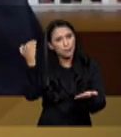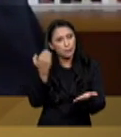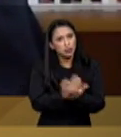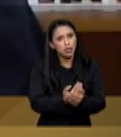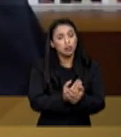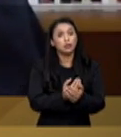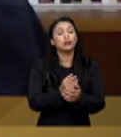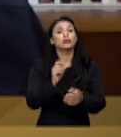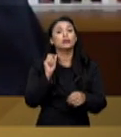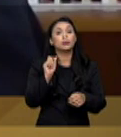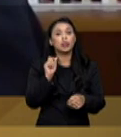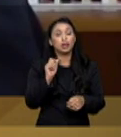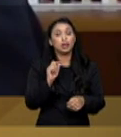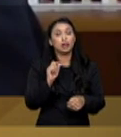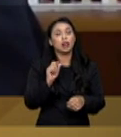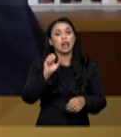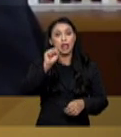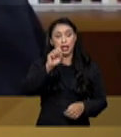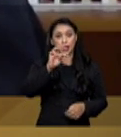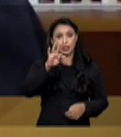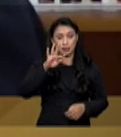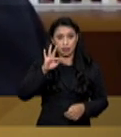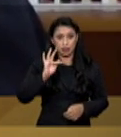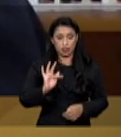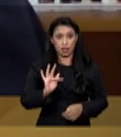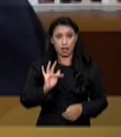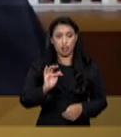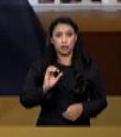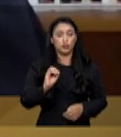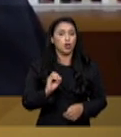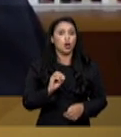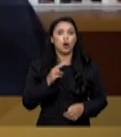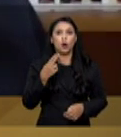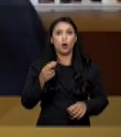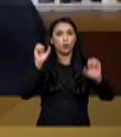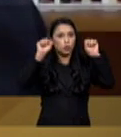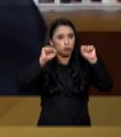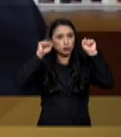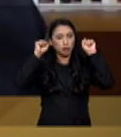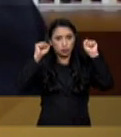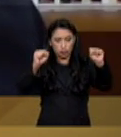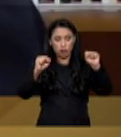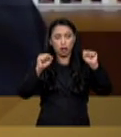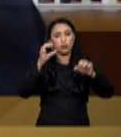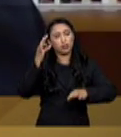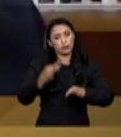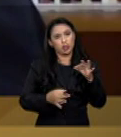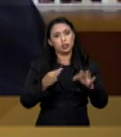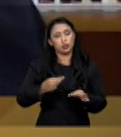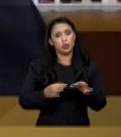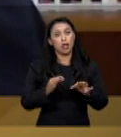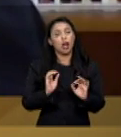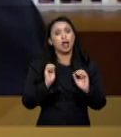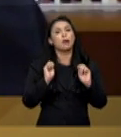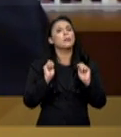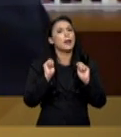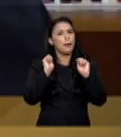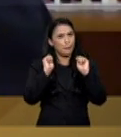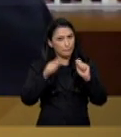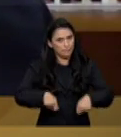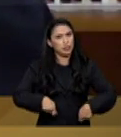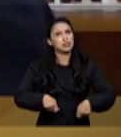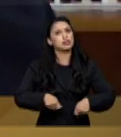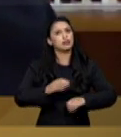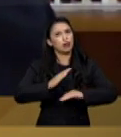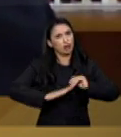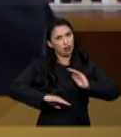dessas promessas é a Suprema Corte ou o Tribunal Constitucional, por sua capacidade de ser um fórum